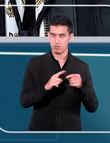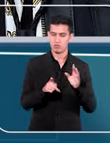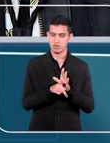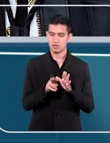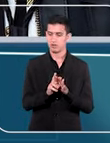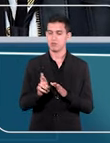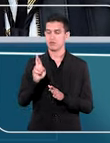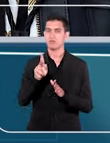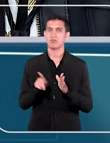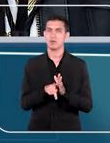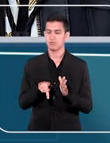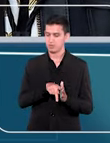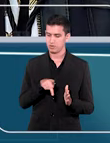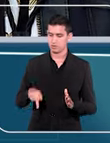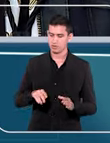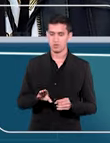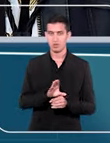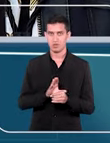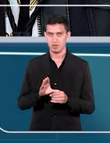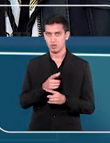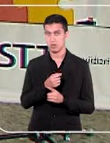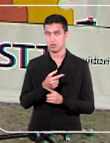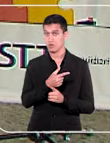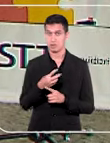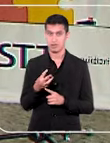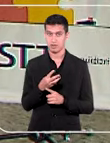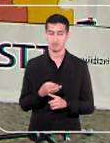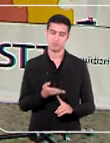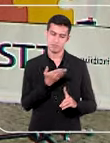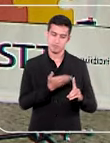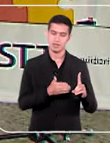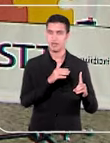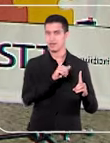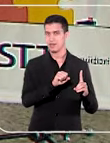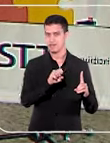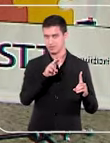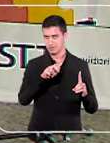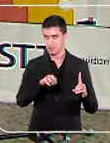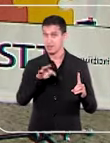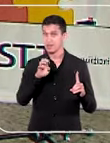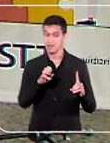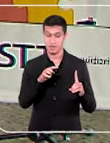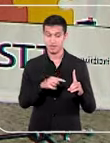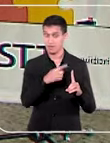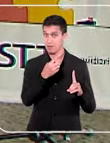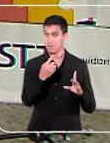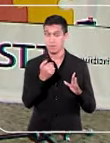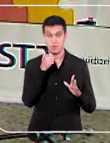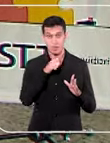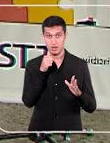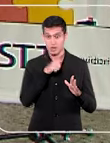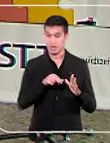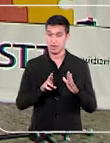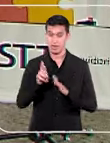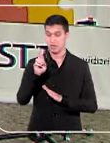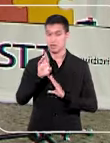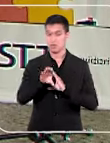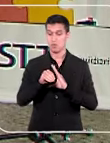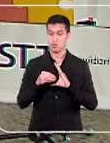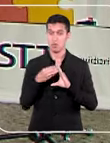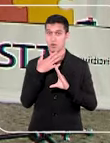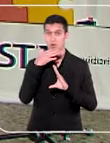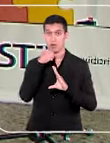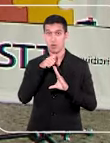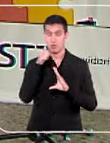presidência do colegiado em 2023. A Suzete Magalhães se tornou a primeira mulher a comandar a ouvidoria